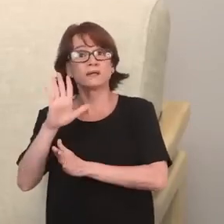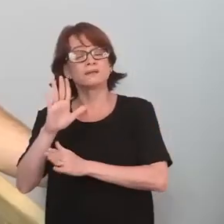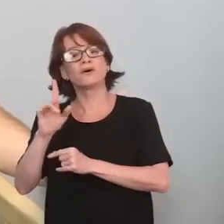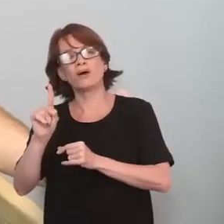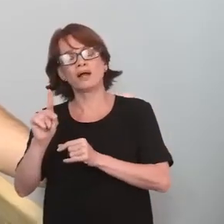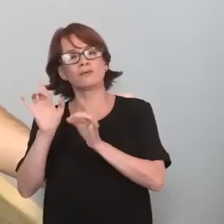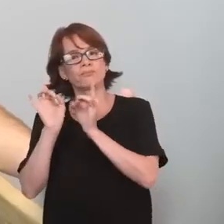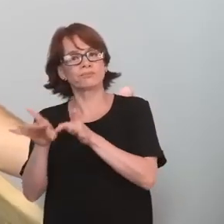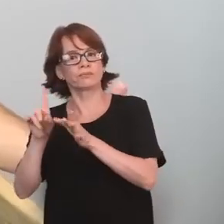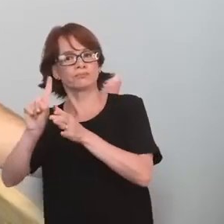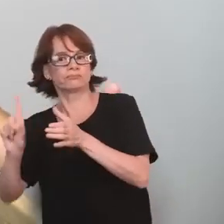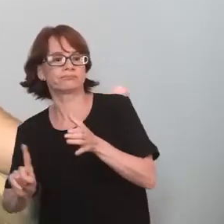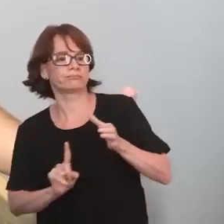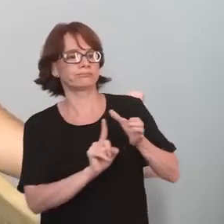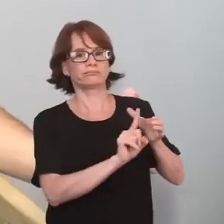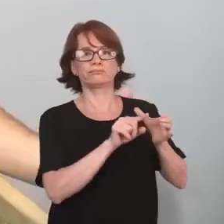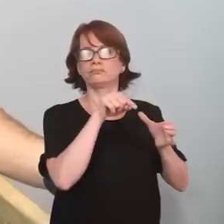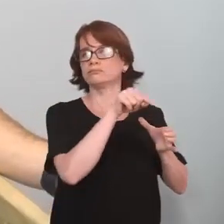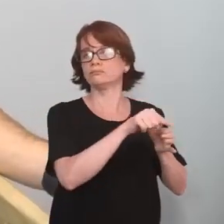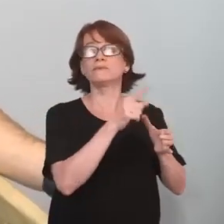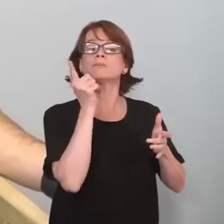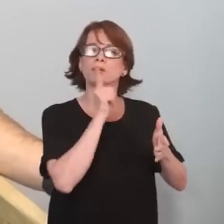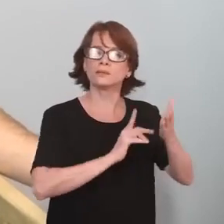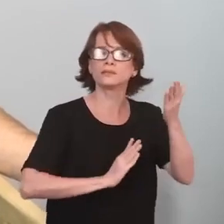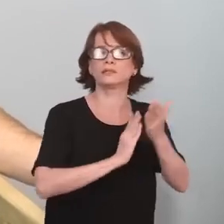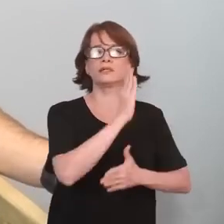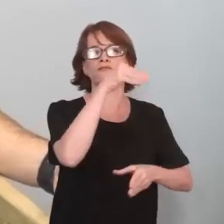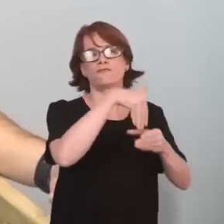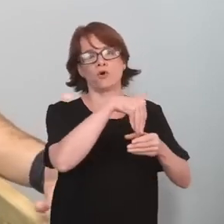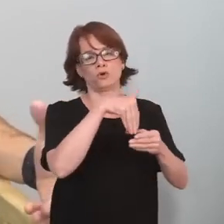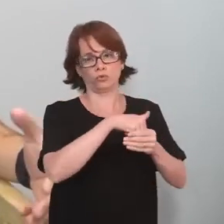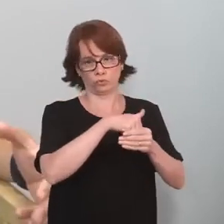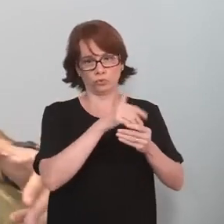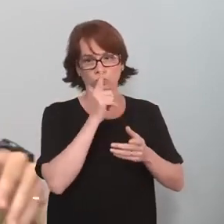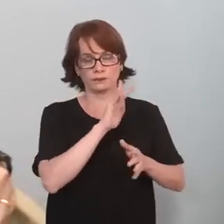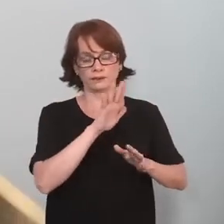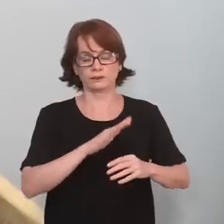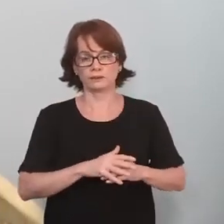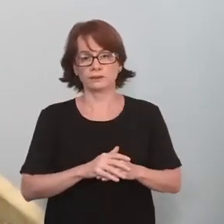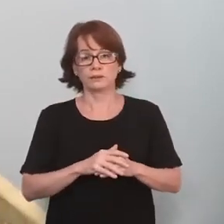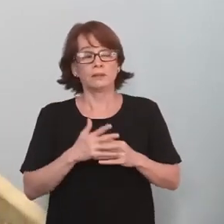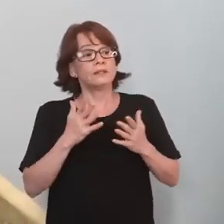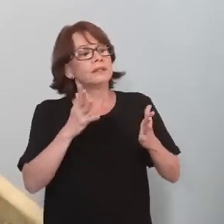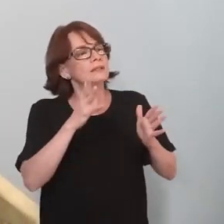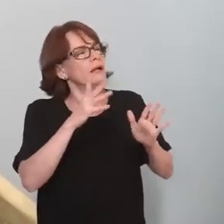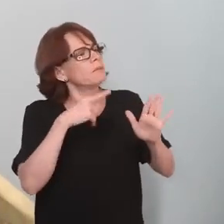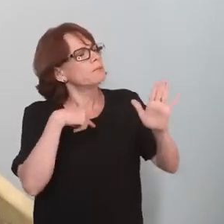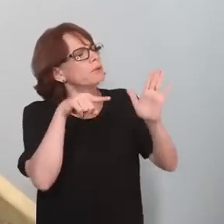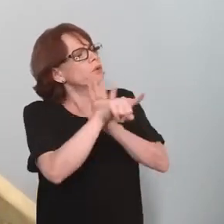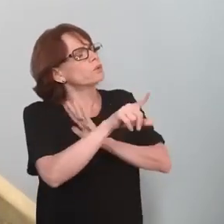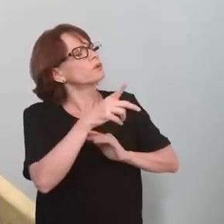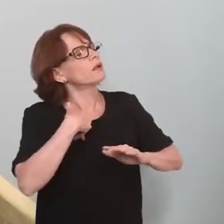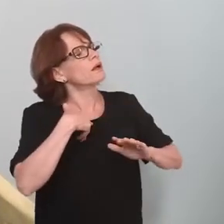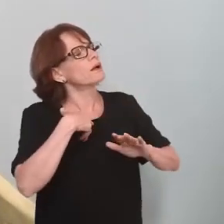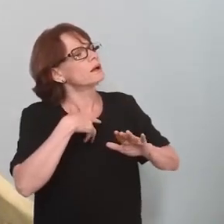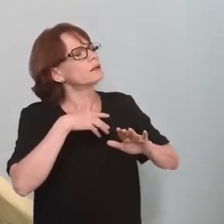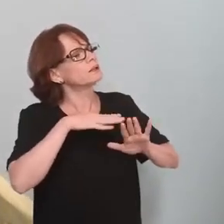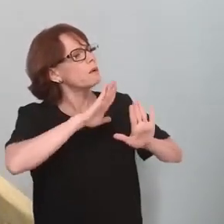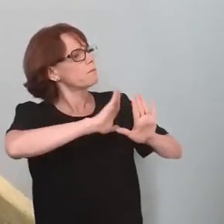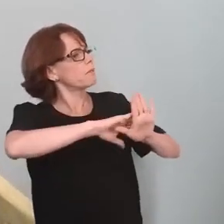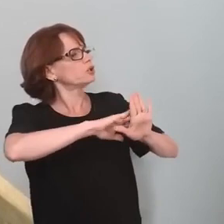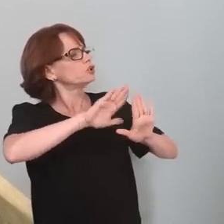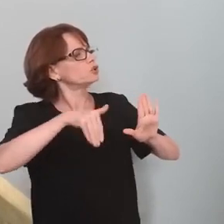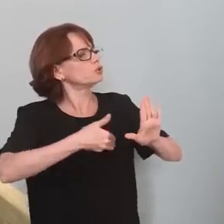Como é que são essas conversas, Bia, de bastidores? Porque a gente está falando de uma oposição que vai precisar